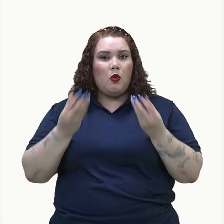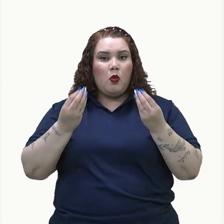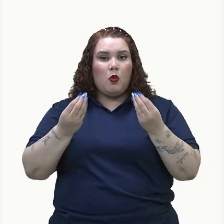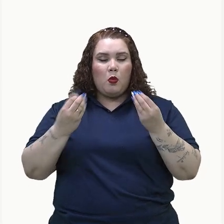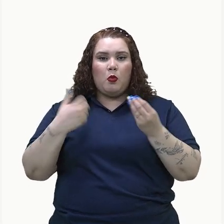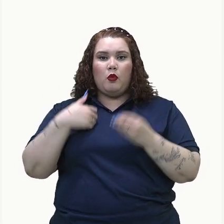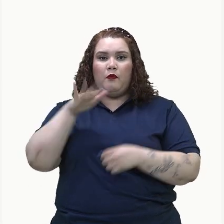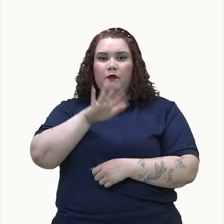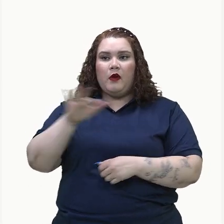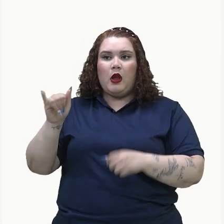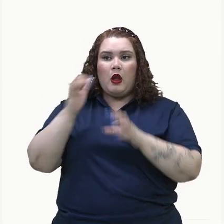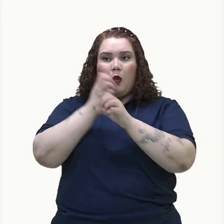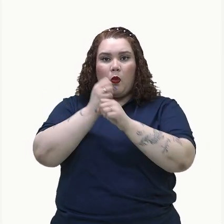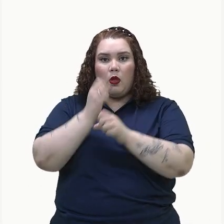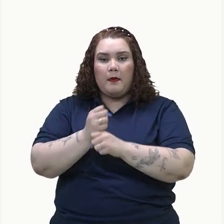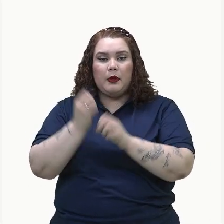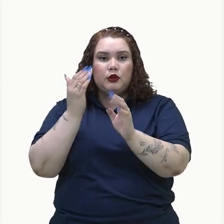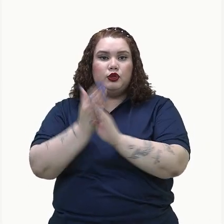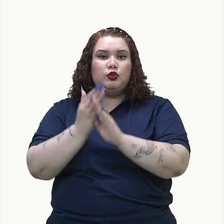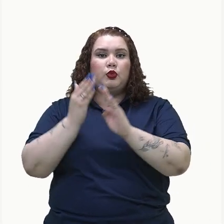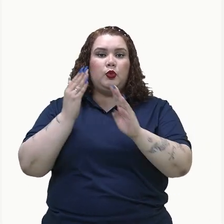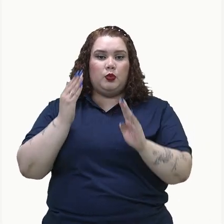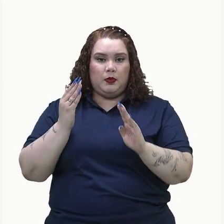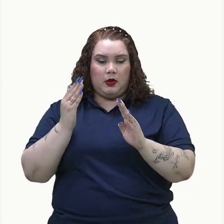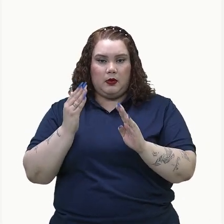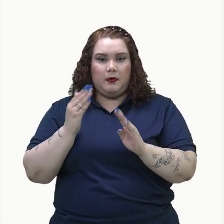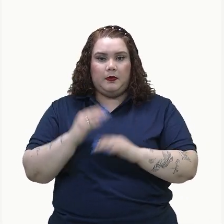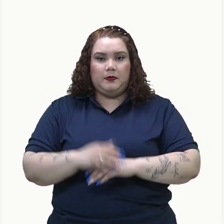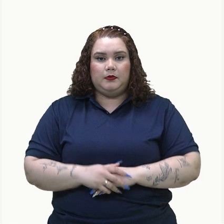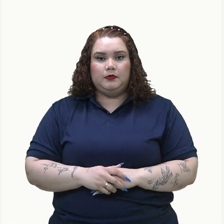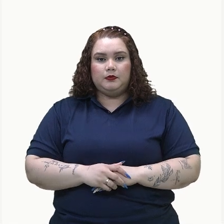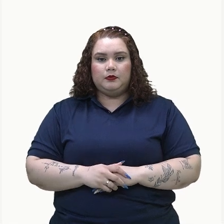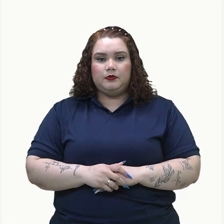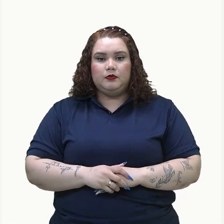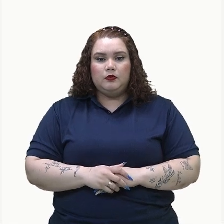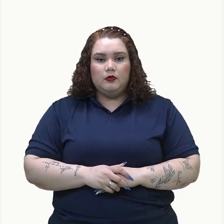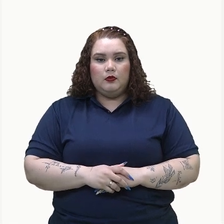encontrar a corrente, então, né, a corrente total,